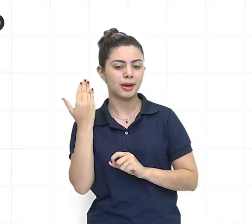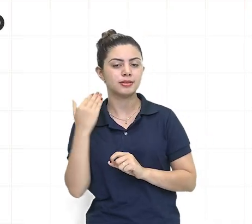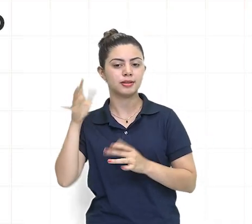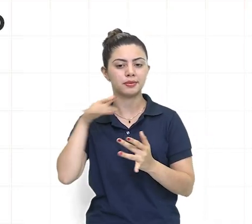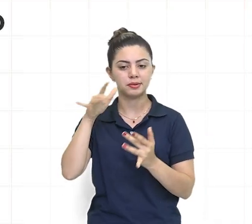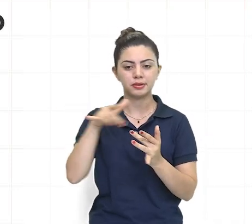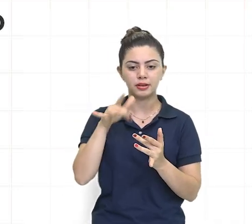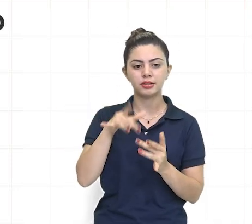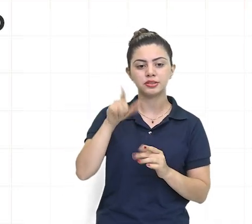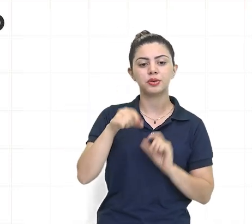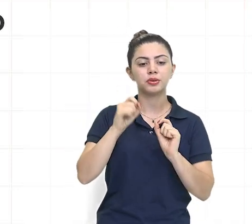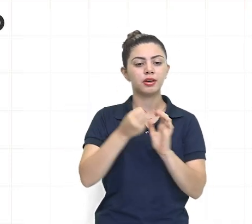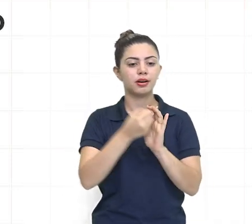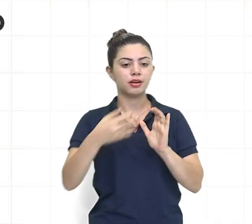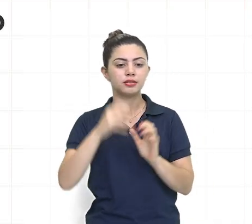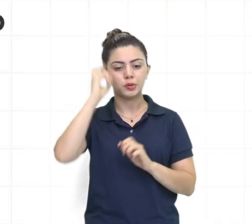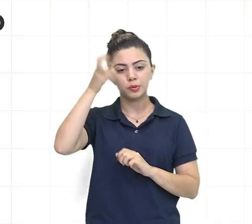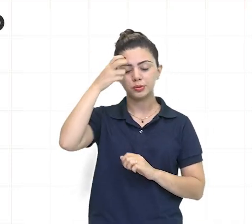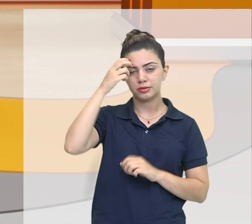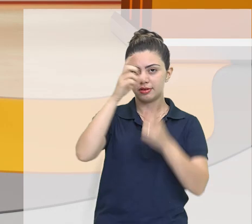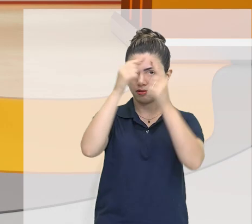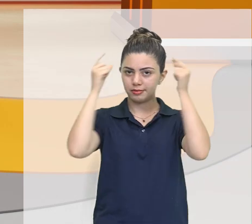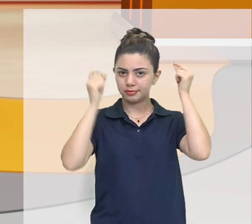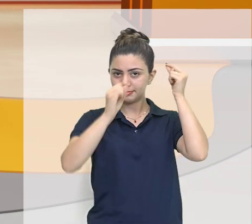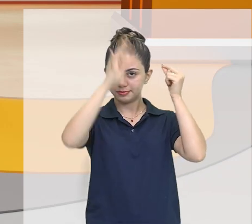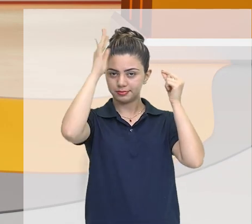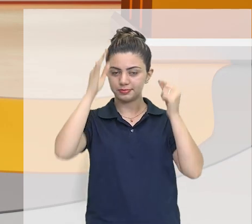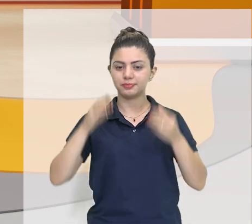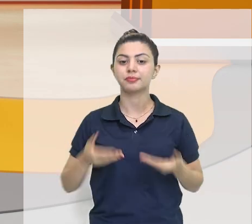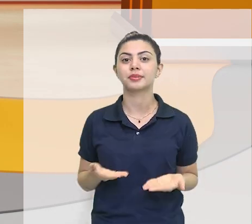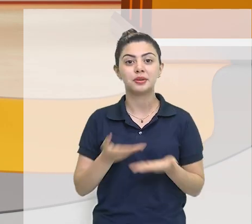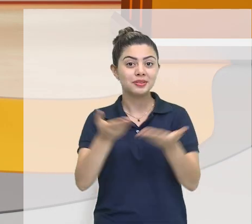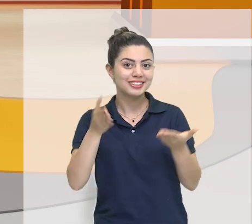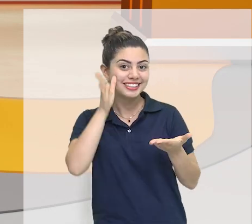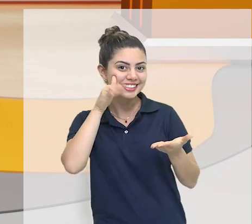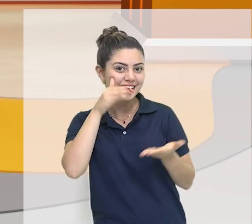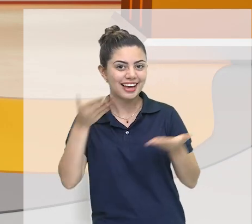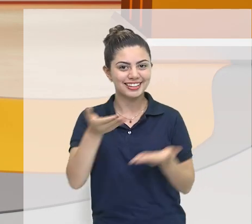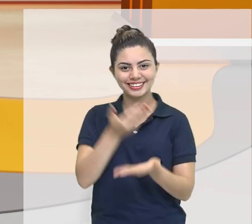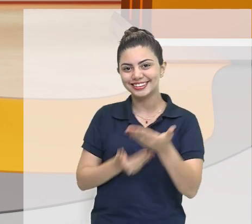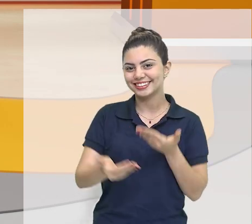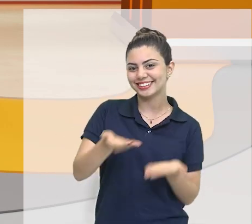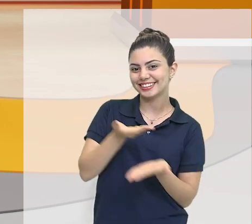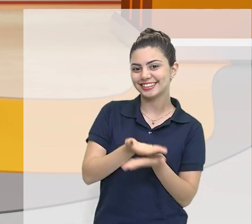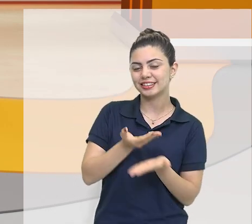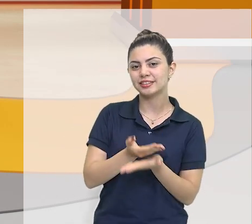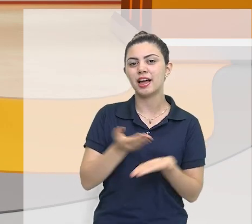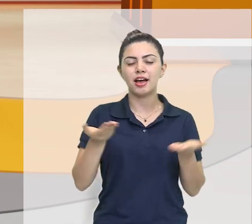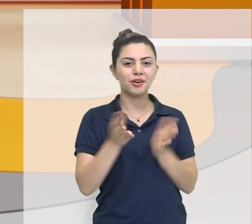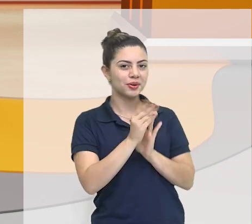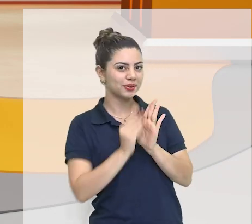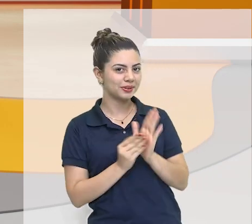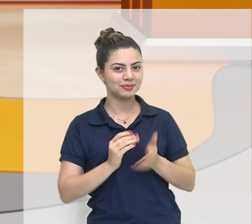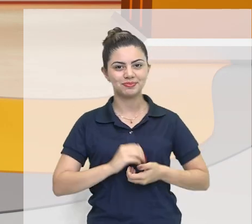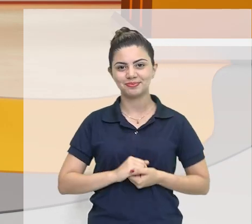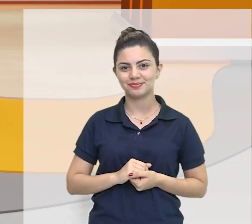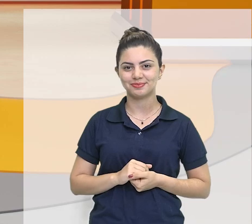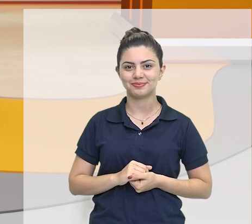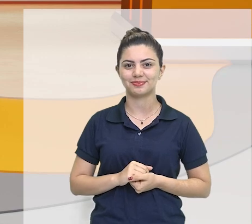clássica, o legado cultural greco-romano. Ficaram curiosos? Então vamos lá trabalhar essa